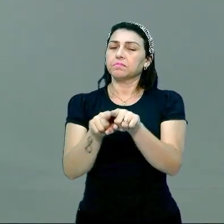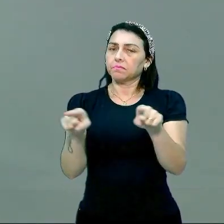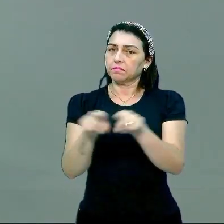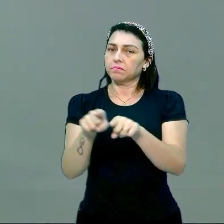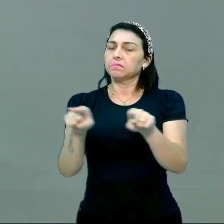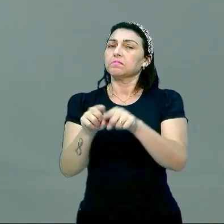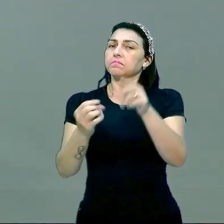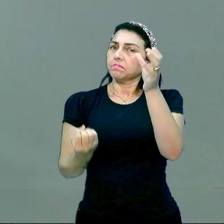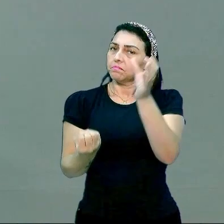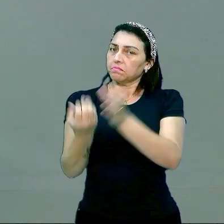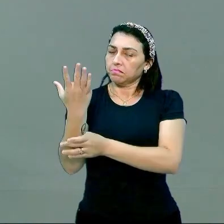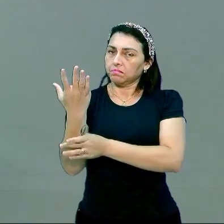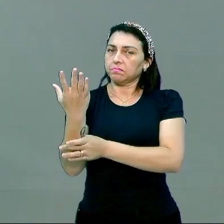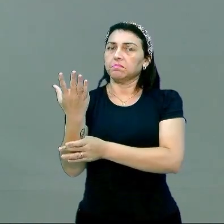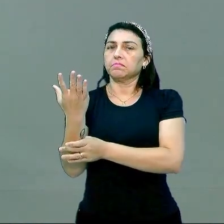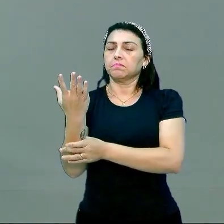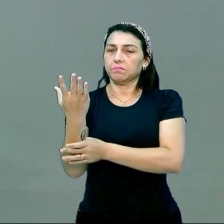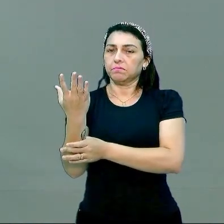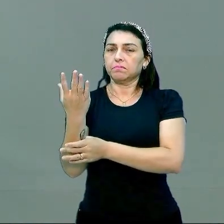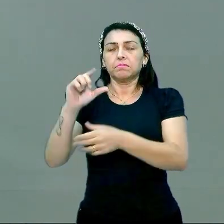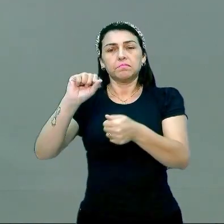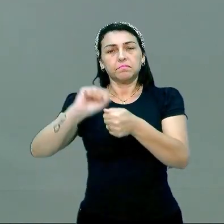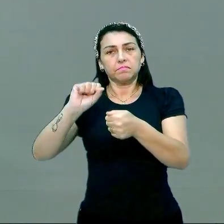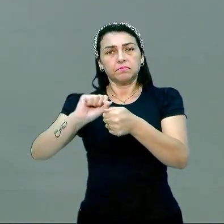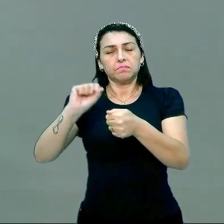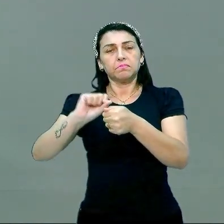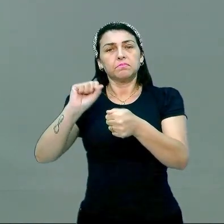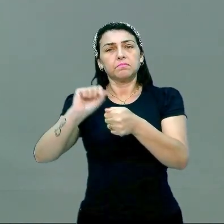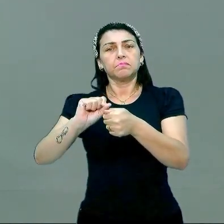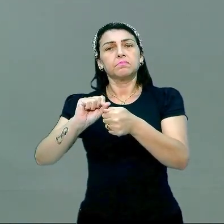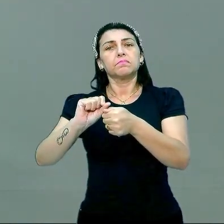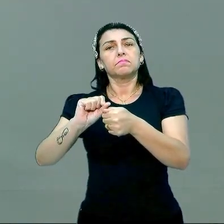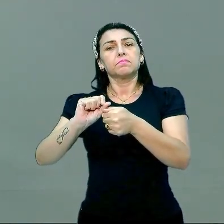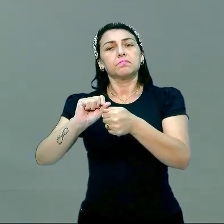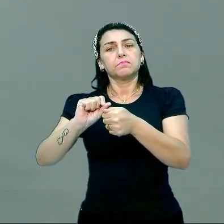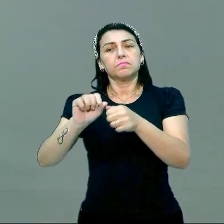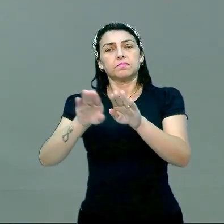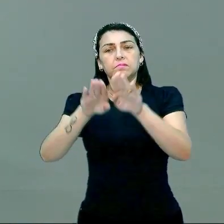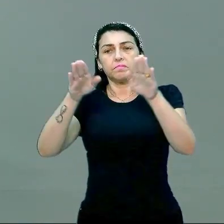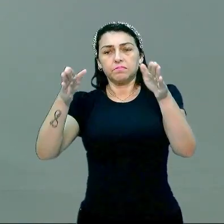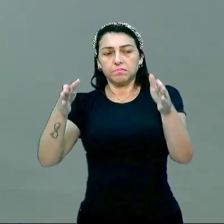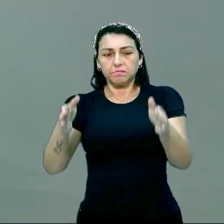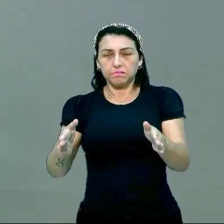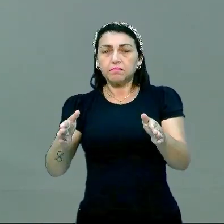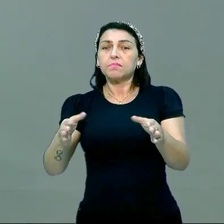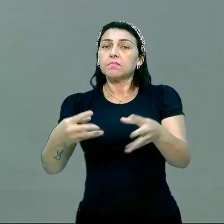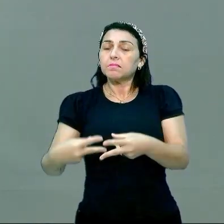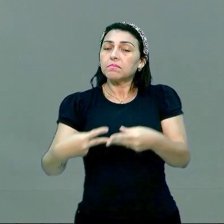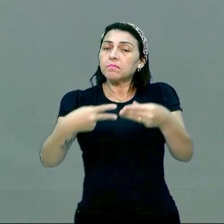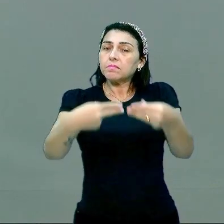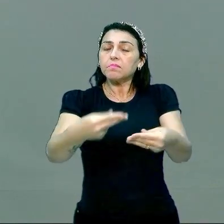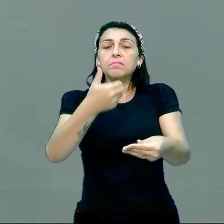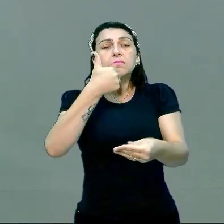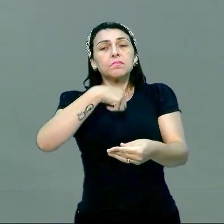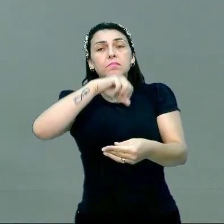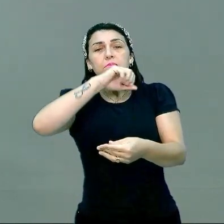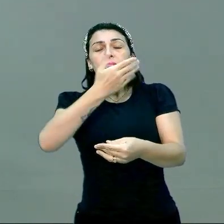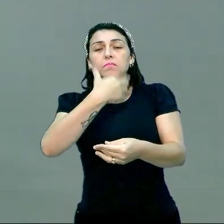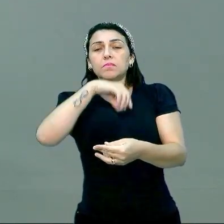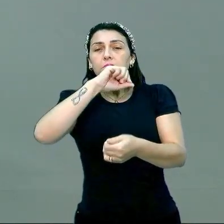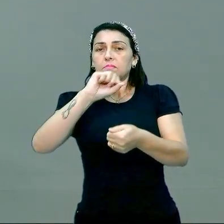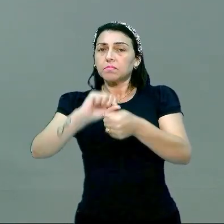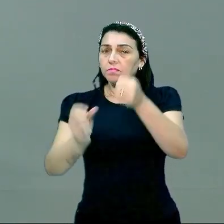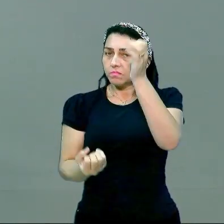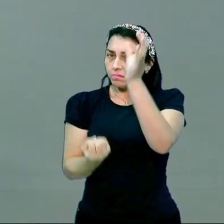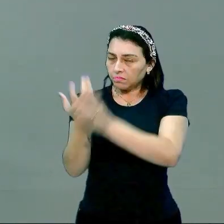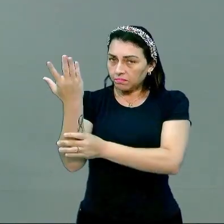gera produtos. Então, quando alguém faz uma mesa para presentear o pai ou a mãe, está fazendo um produto,